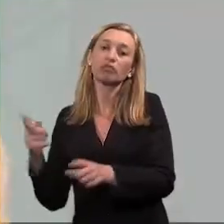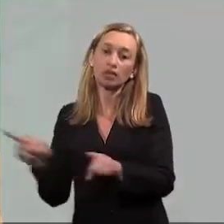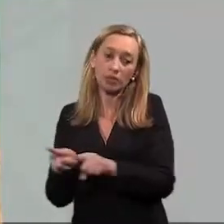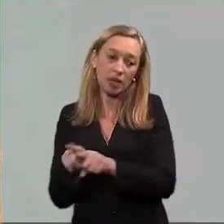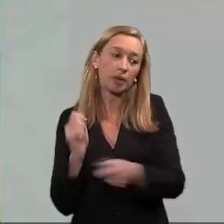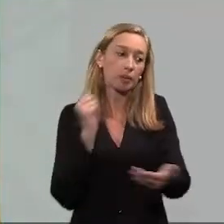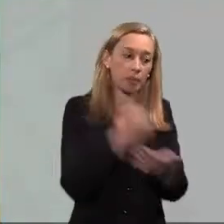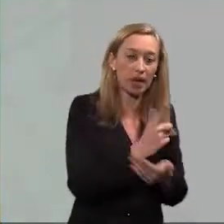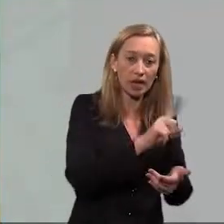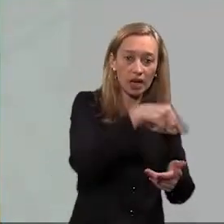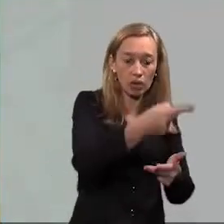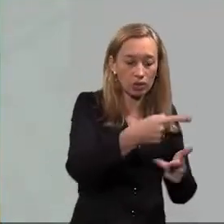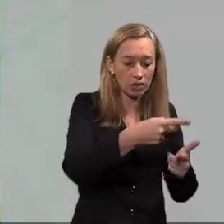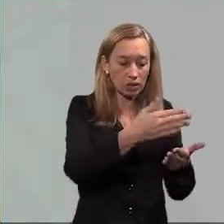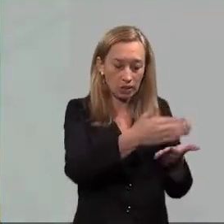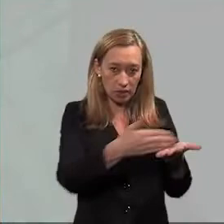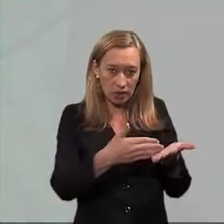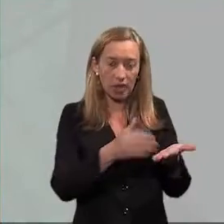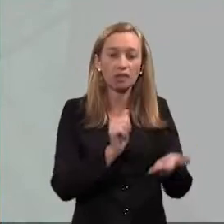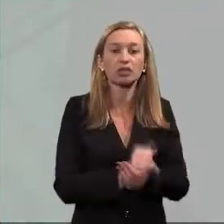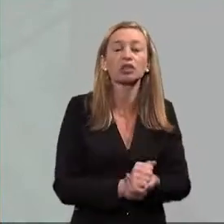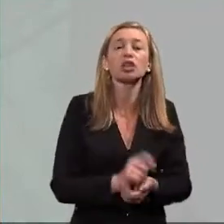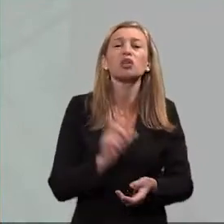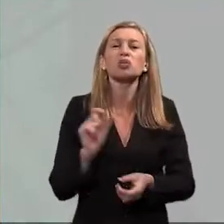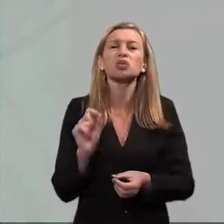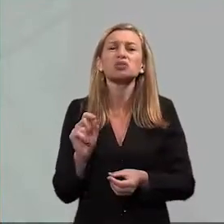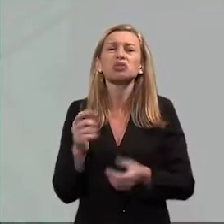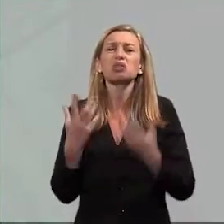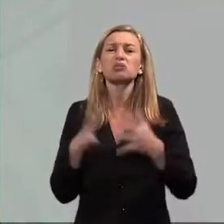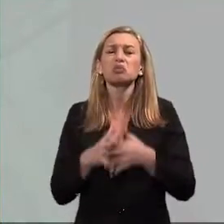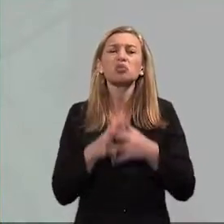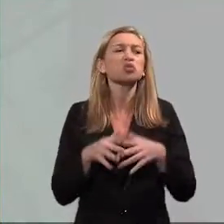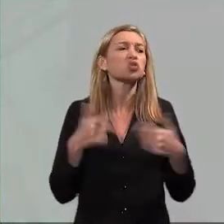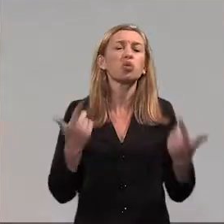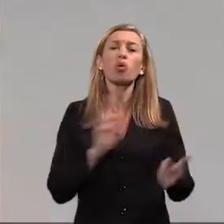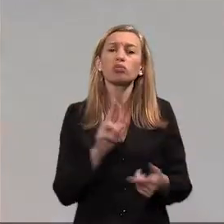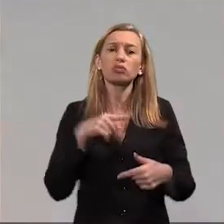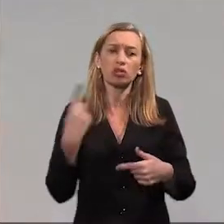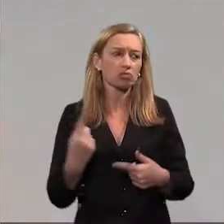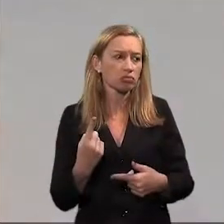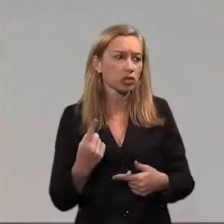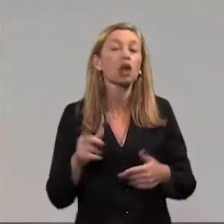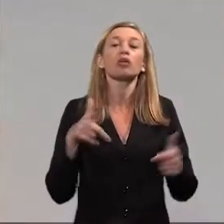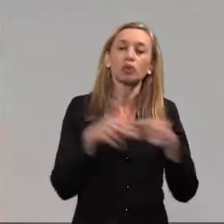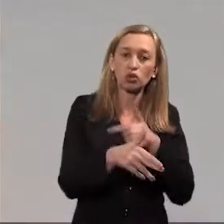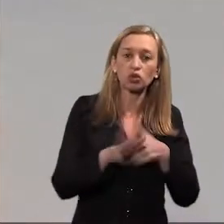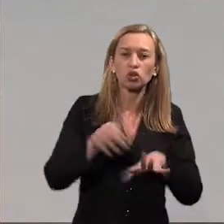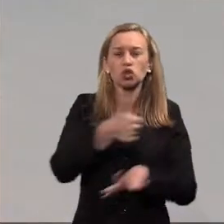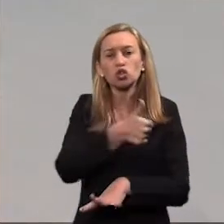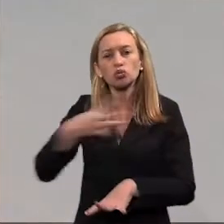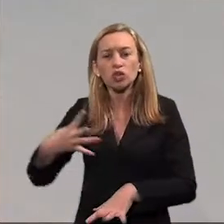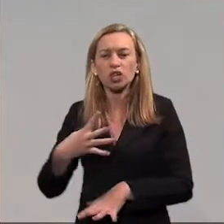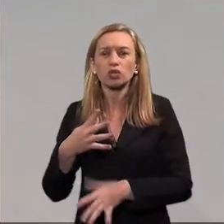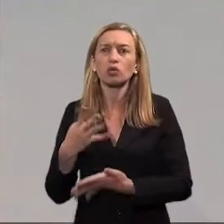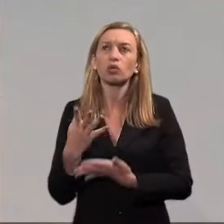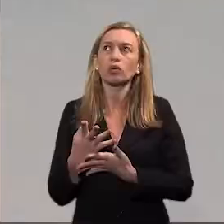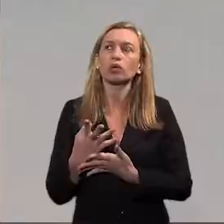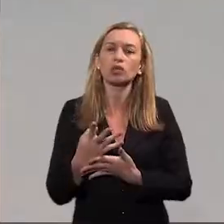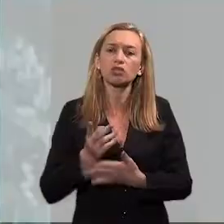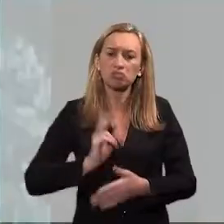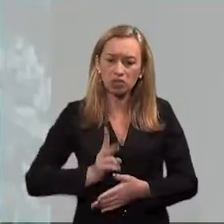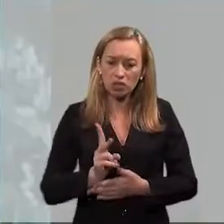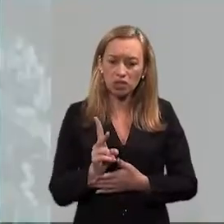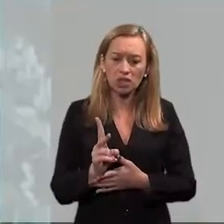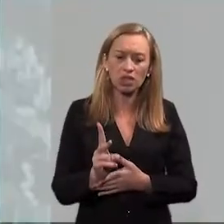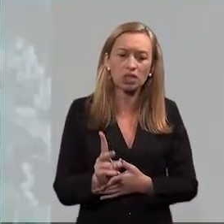Essa separação, na opinião dos senhores, atrapalhou ou ajudou? Prejudicou. Prejudicou. Em 2014,